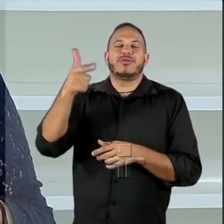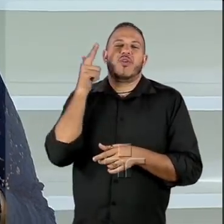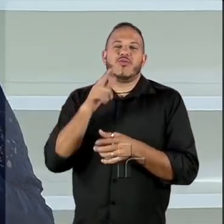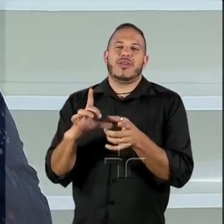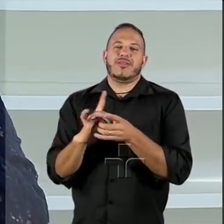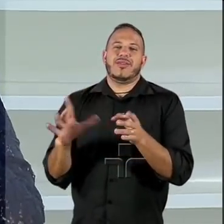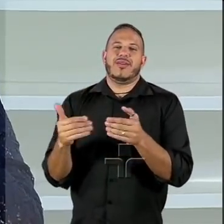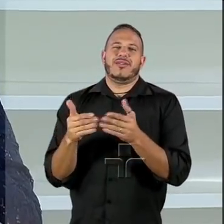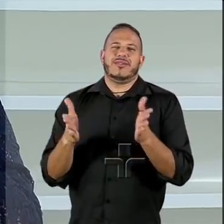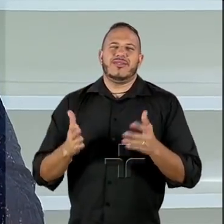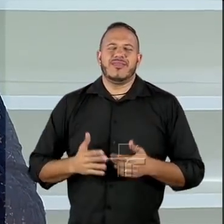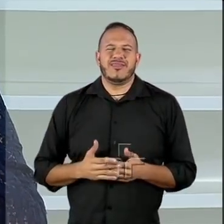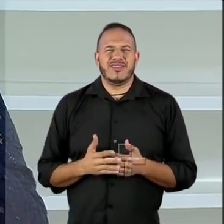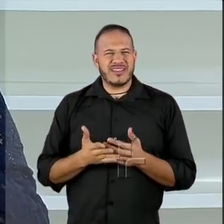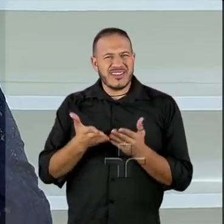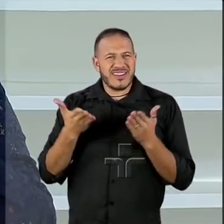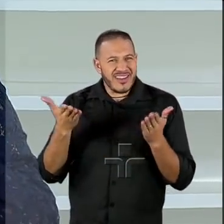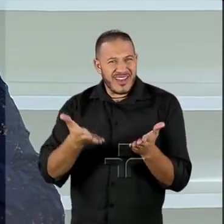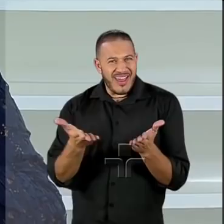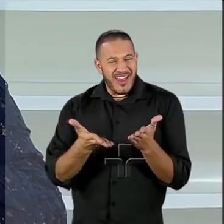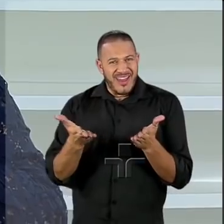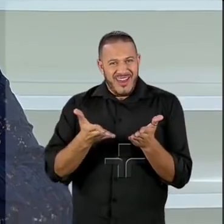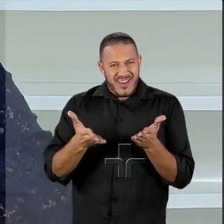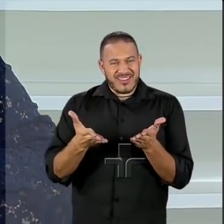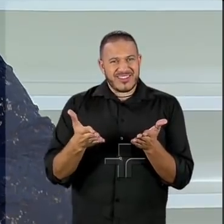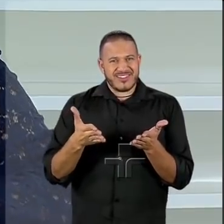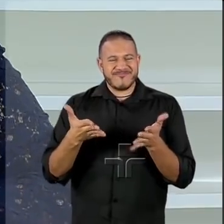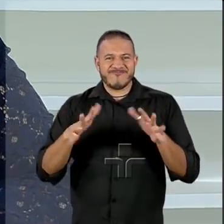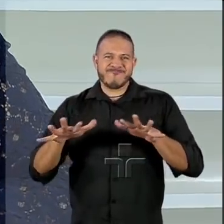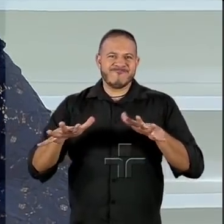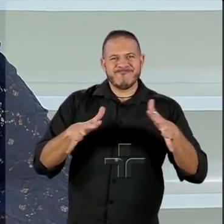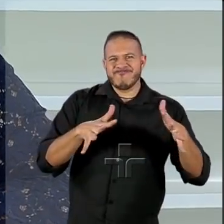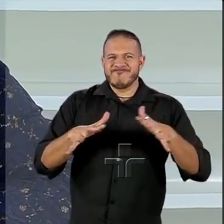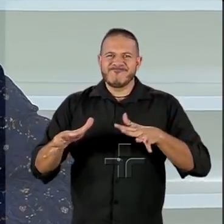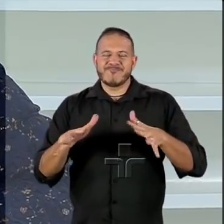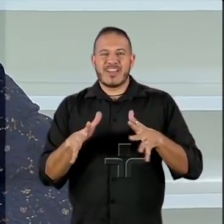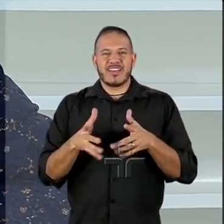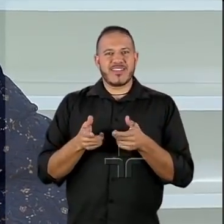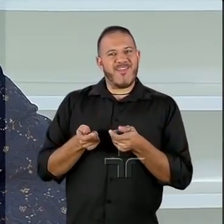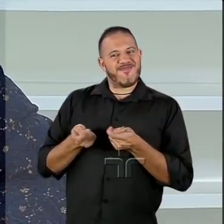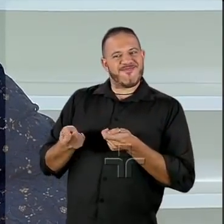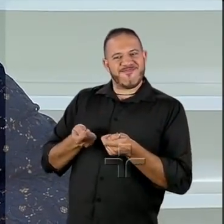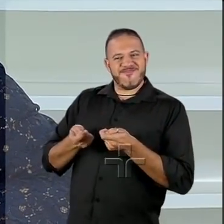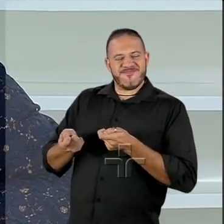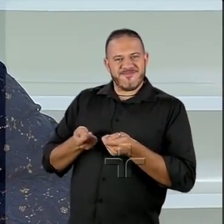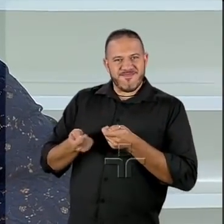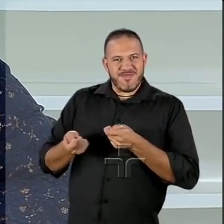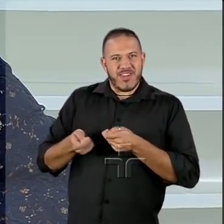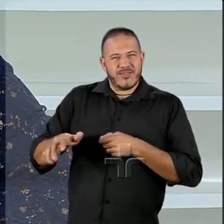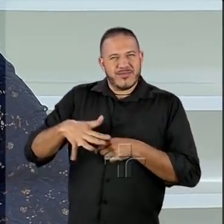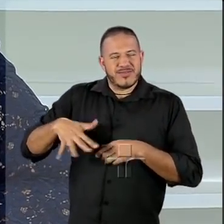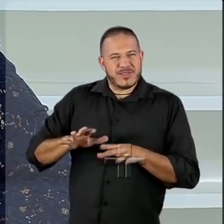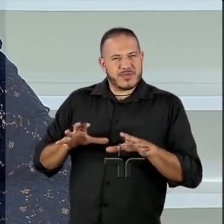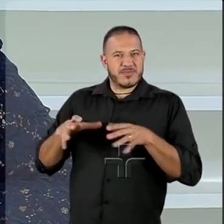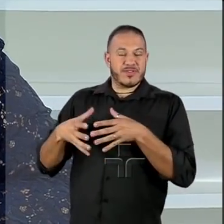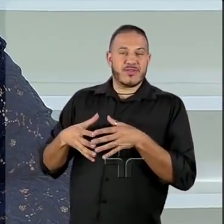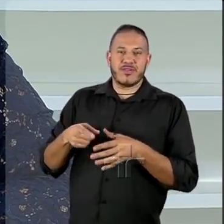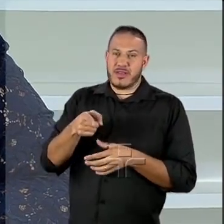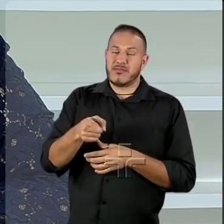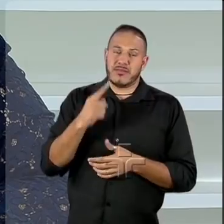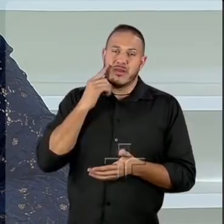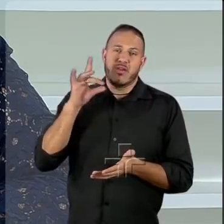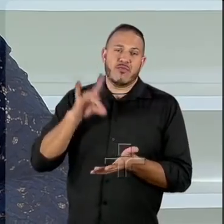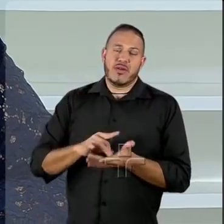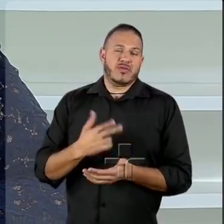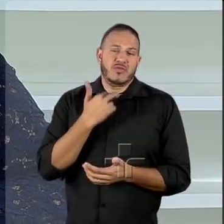quer. E esta instabilidade e esta manipulação do quórum é que realmente não